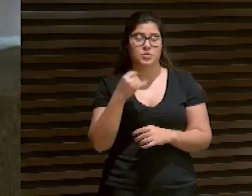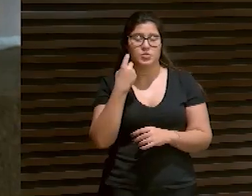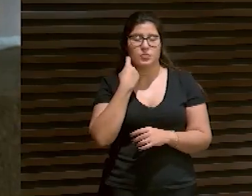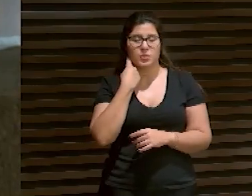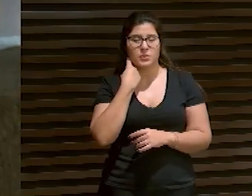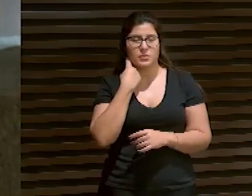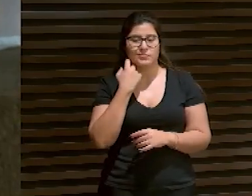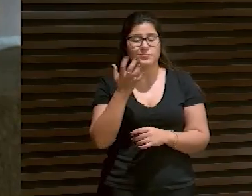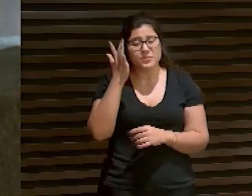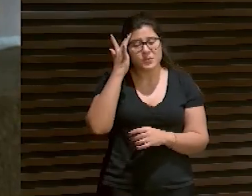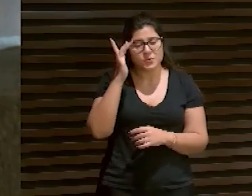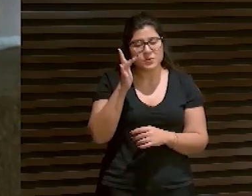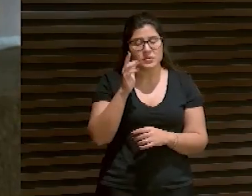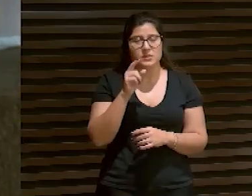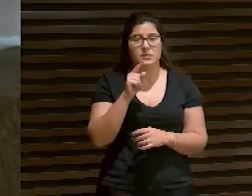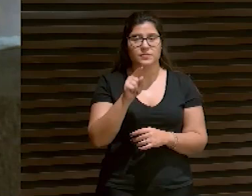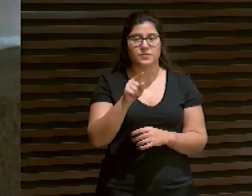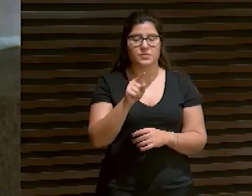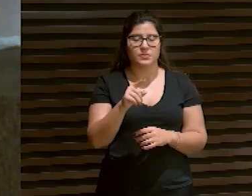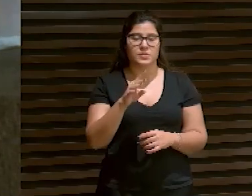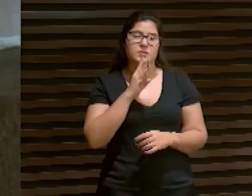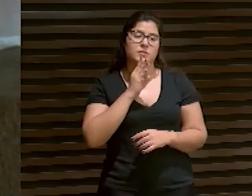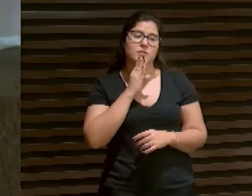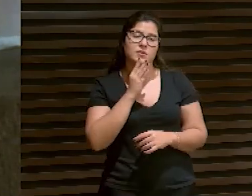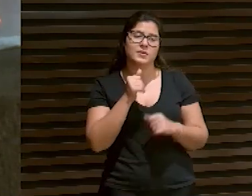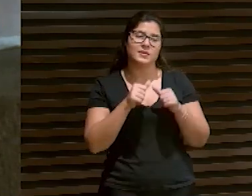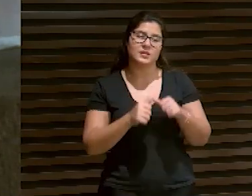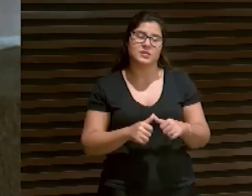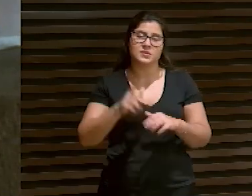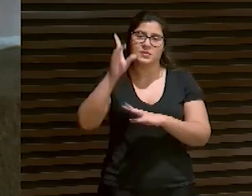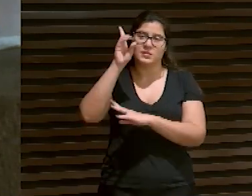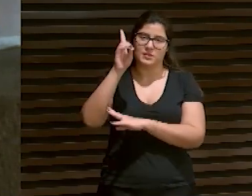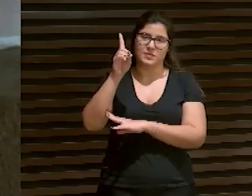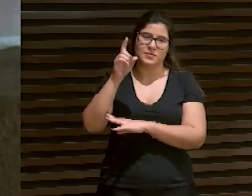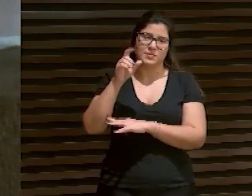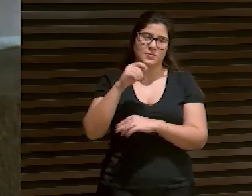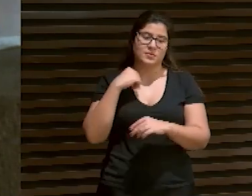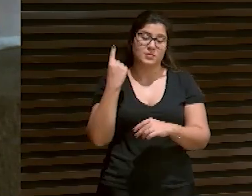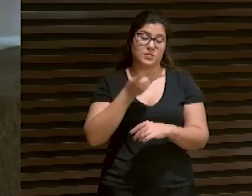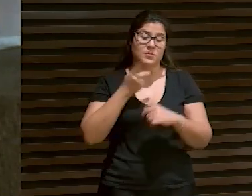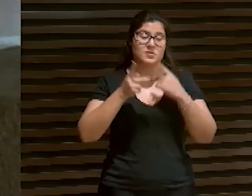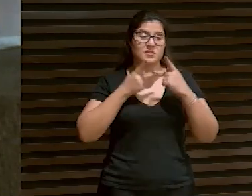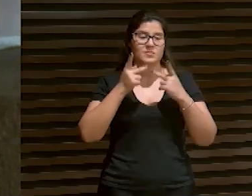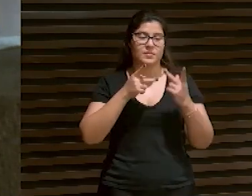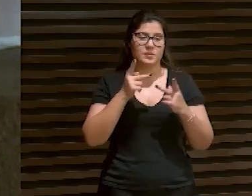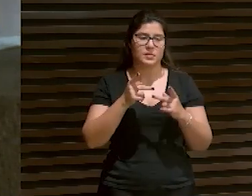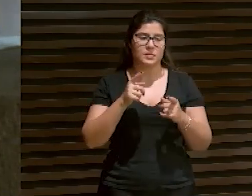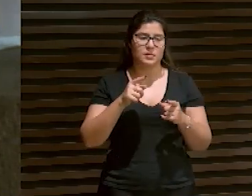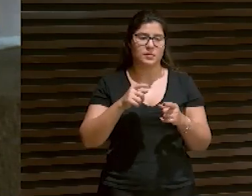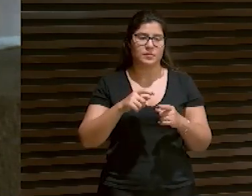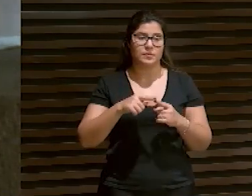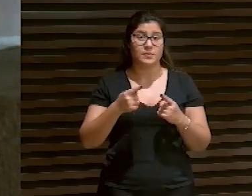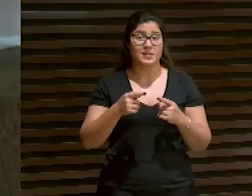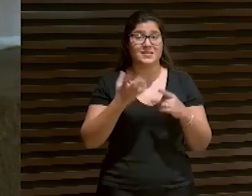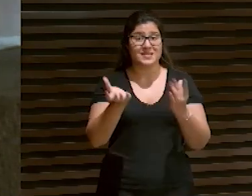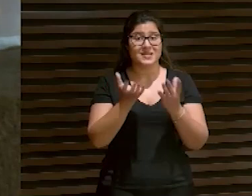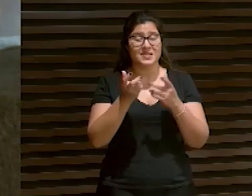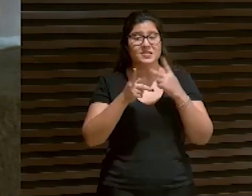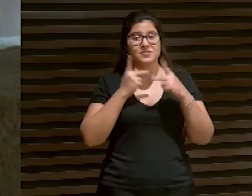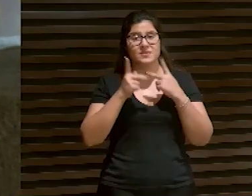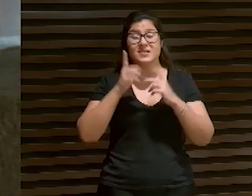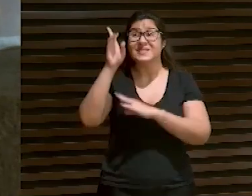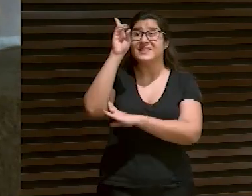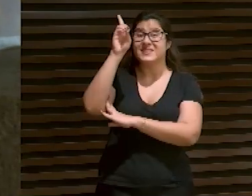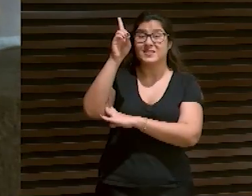não este Deus sobre quem nós estamos falando, mas eu queria te falar que Deus, Ele é um